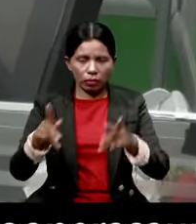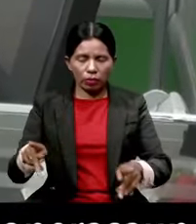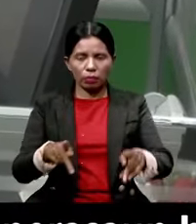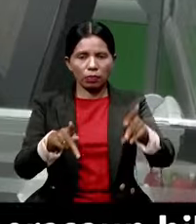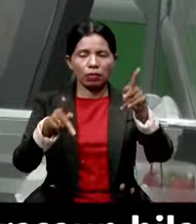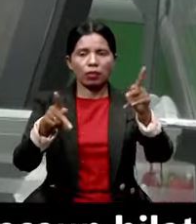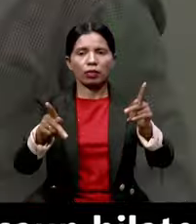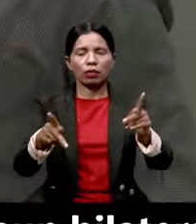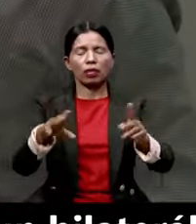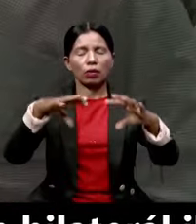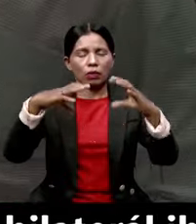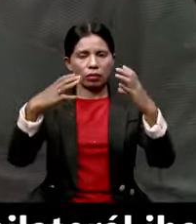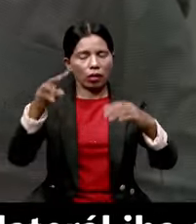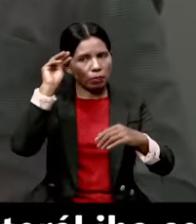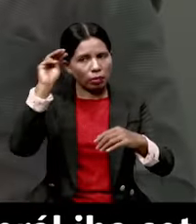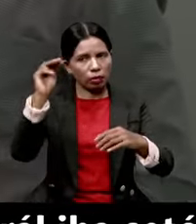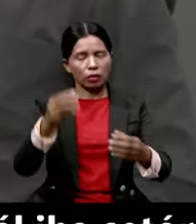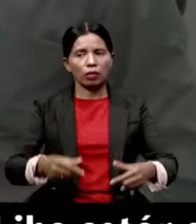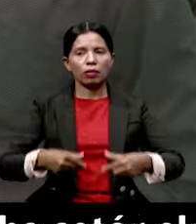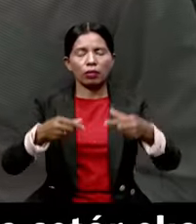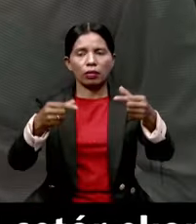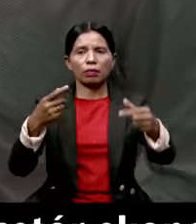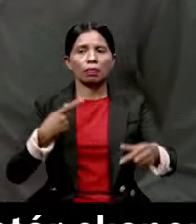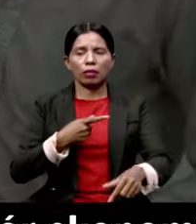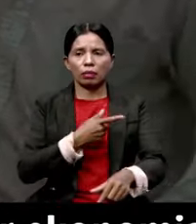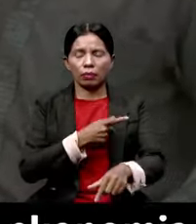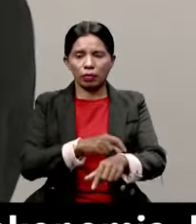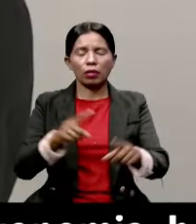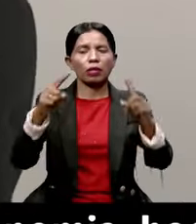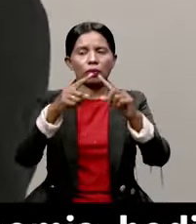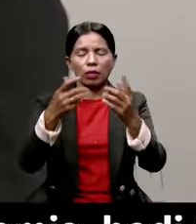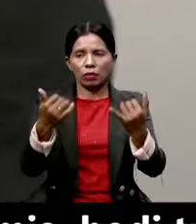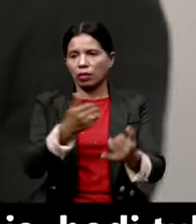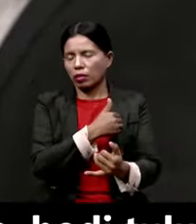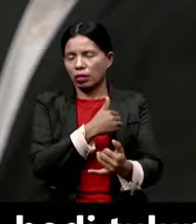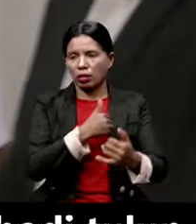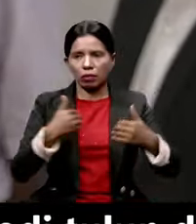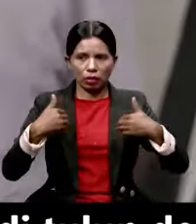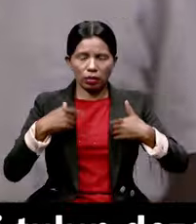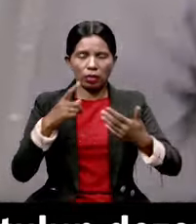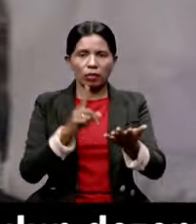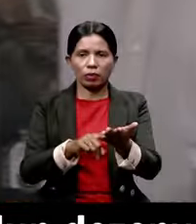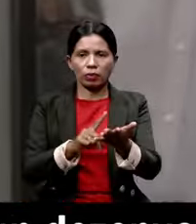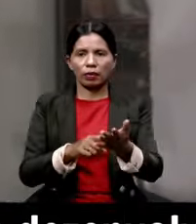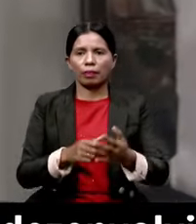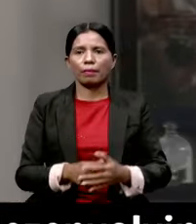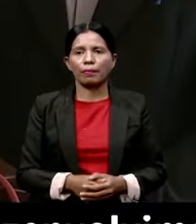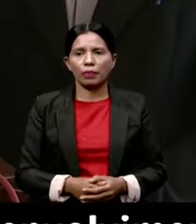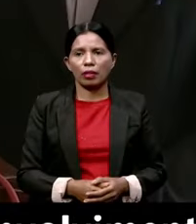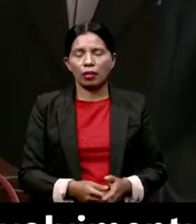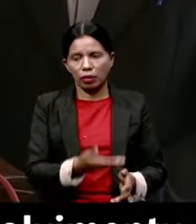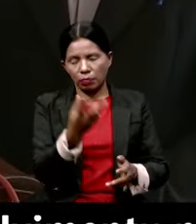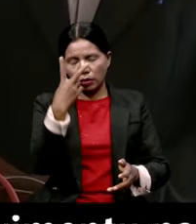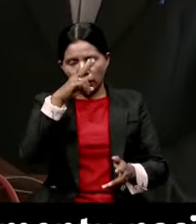na Conselho Ministro submete ao Parlamento Nacional, então agora se dá a discussão. E depois a companhia que era